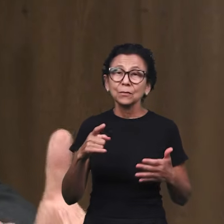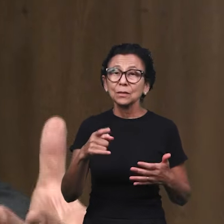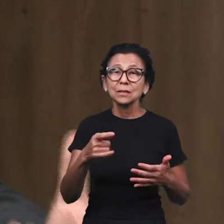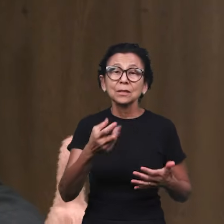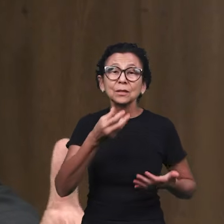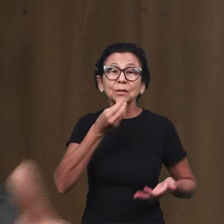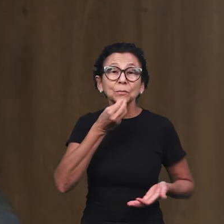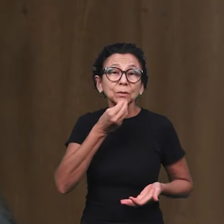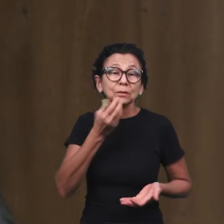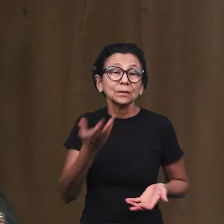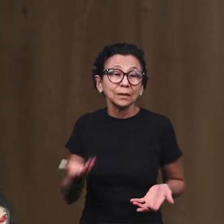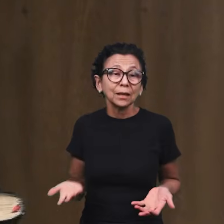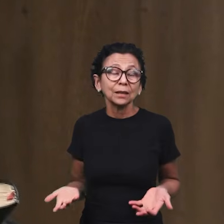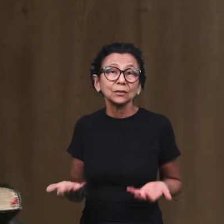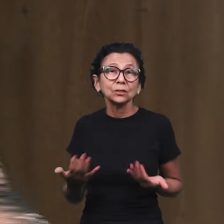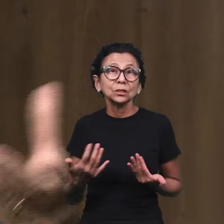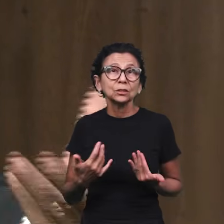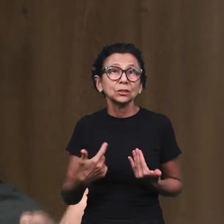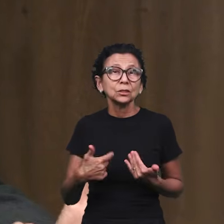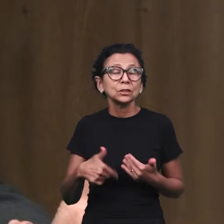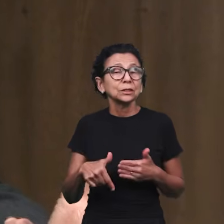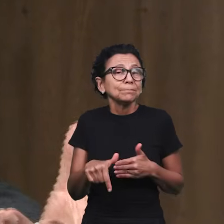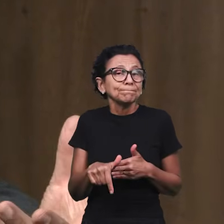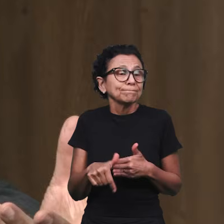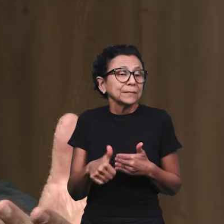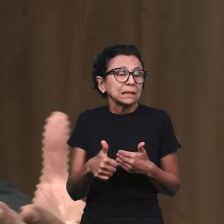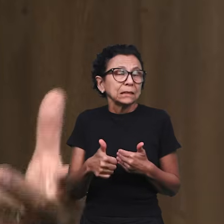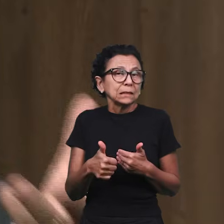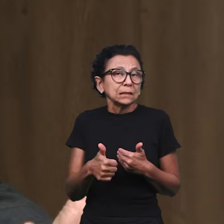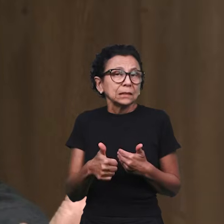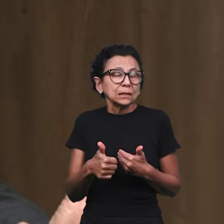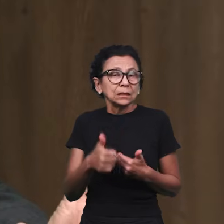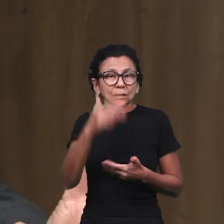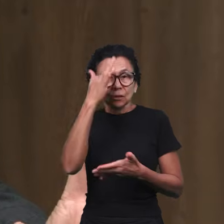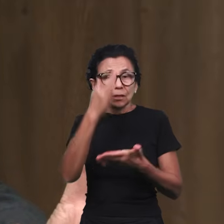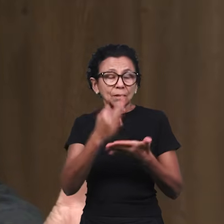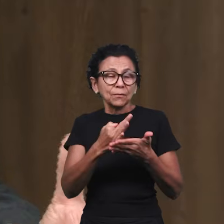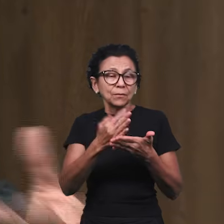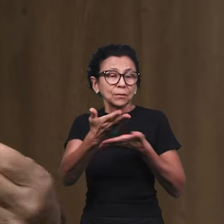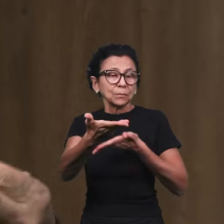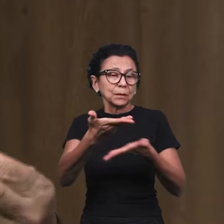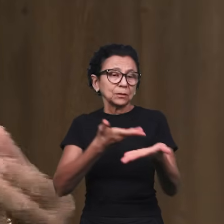oportunidade até mesmo de nós compartilharmos um pouco da nossa fé.